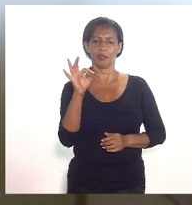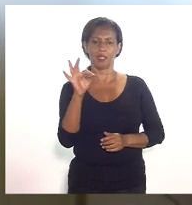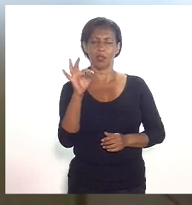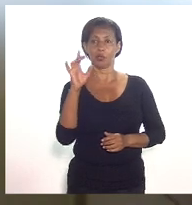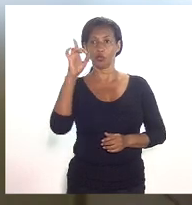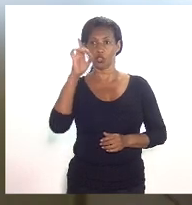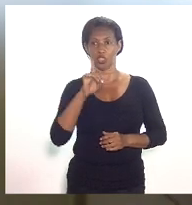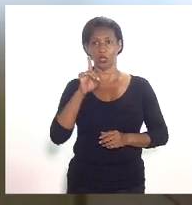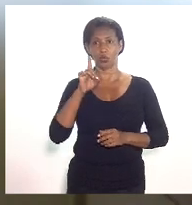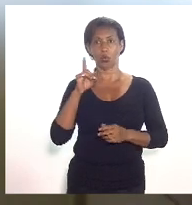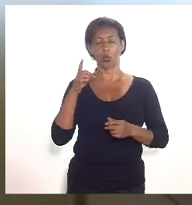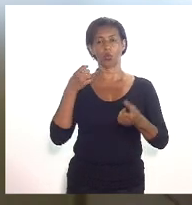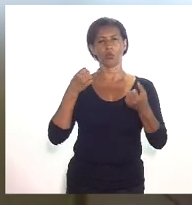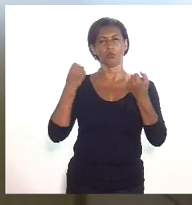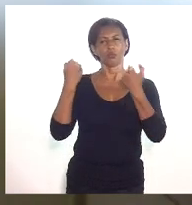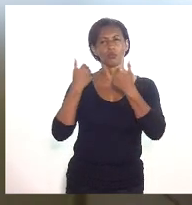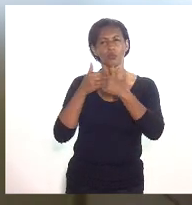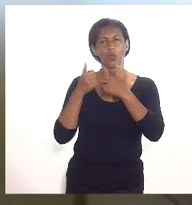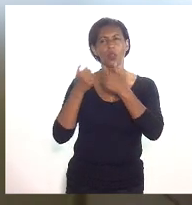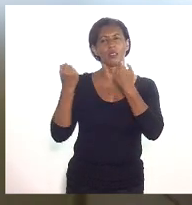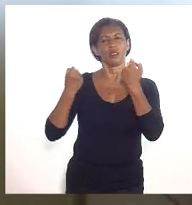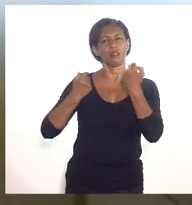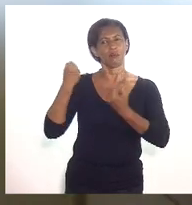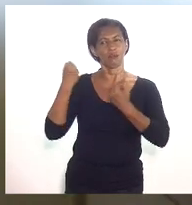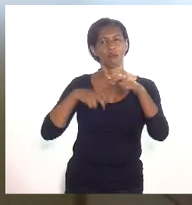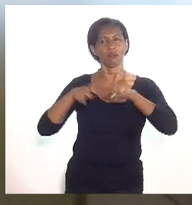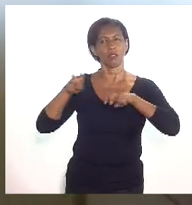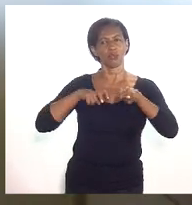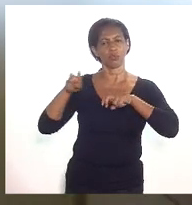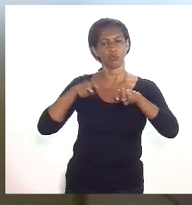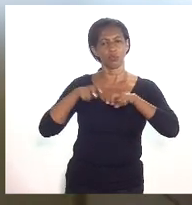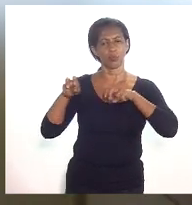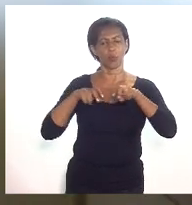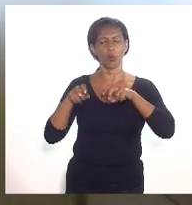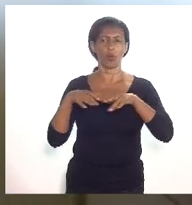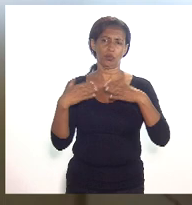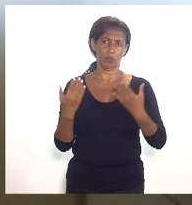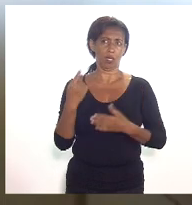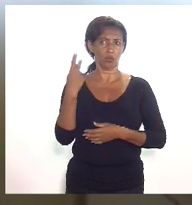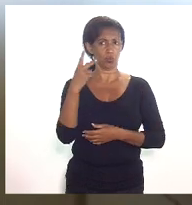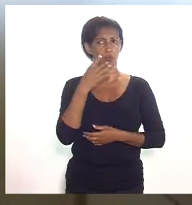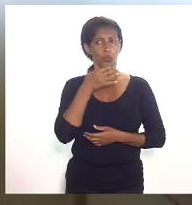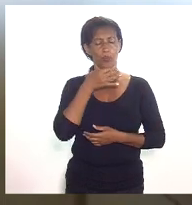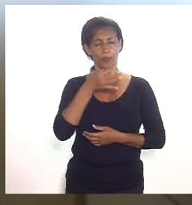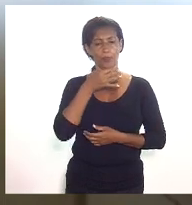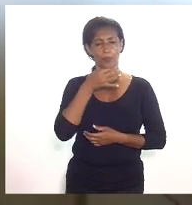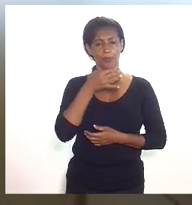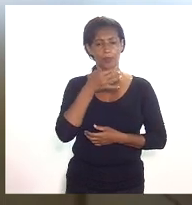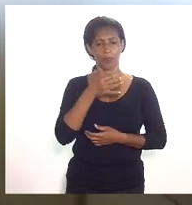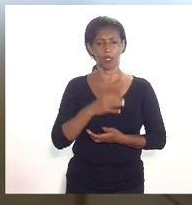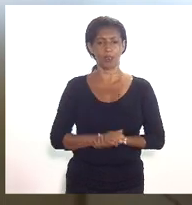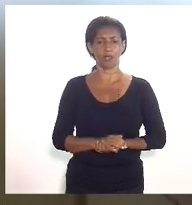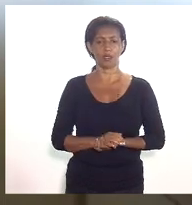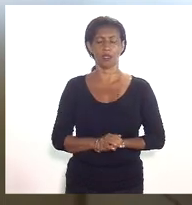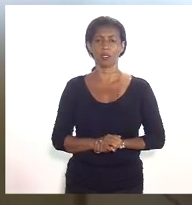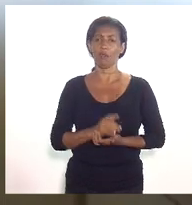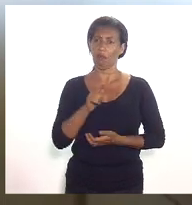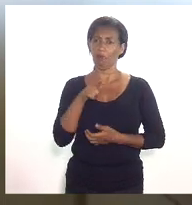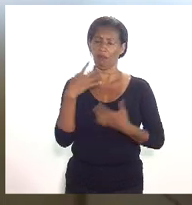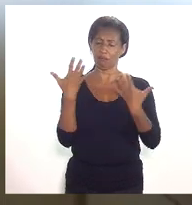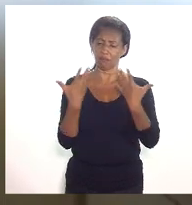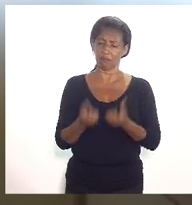feito à época. Eu acho que a sugestão do deputado Rodrigo Amorim é absolutamente